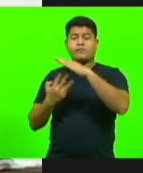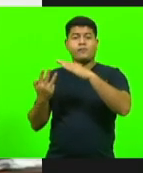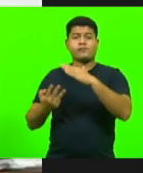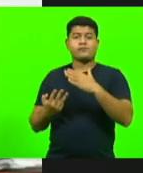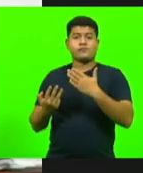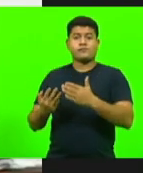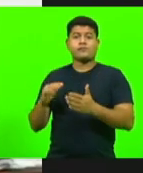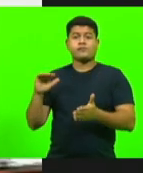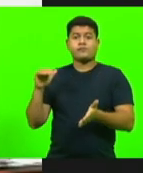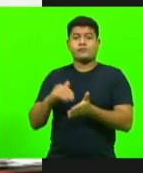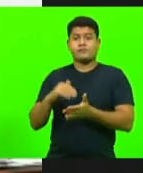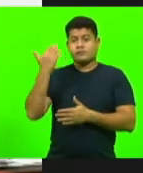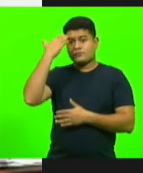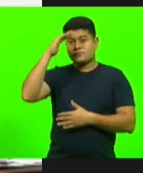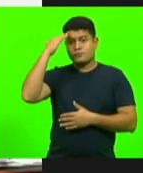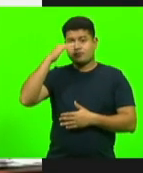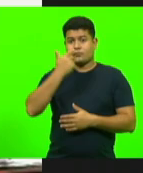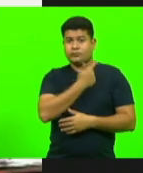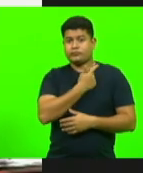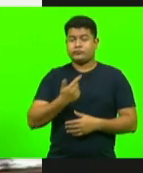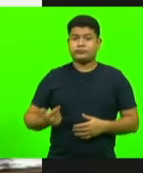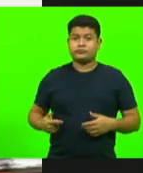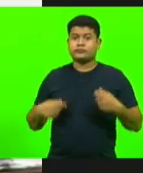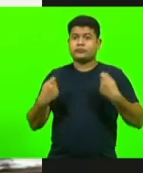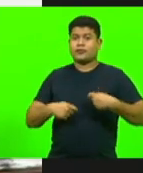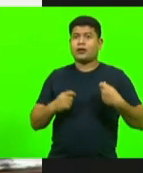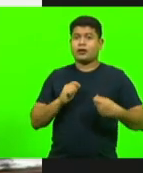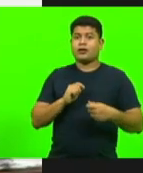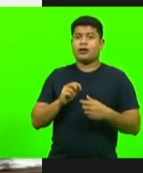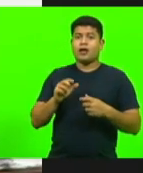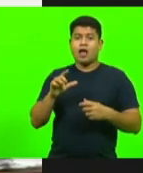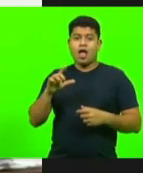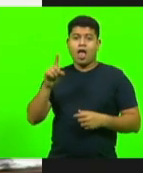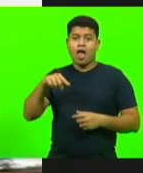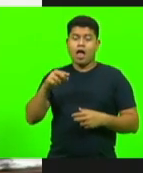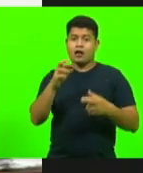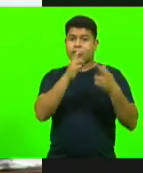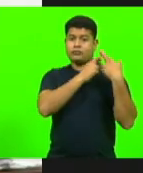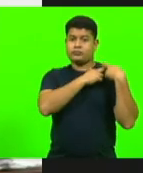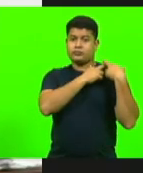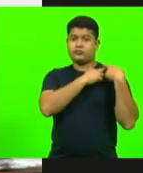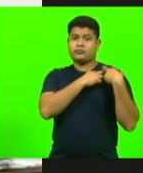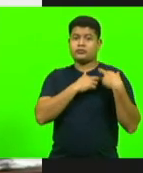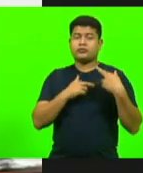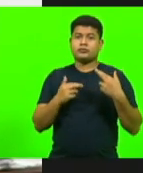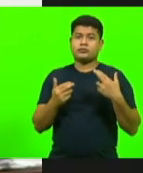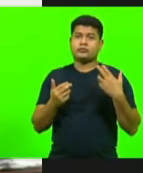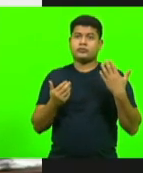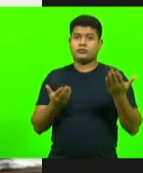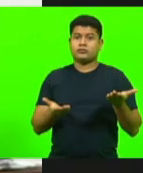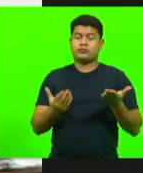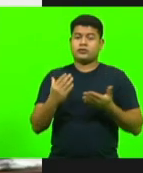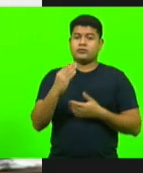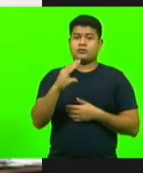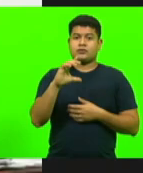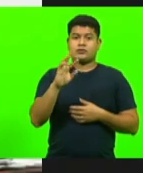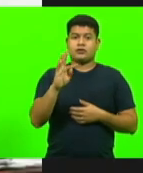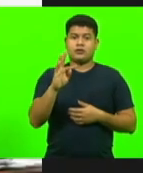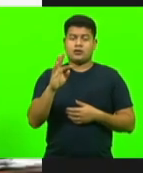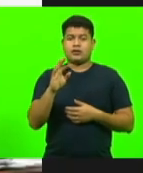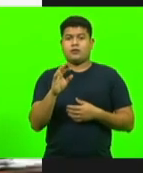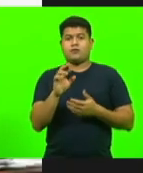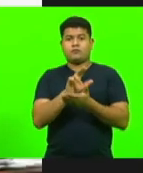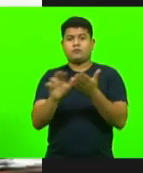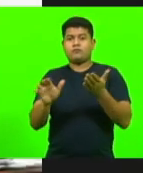então tinha seu compreensão de que o estado deveria subsidiariamente responsabilizar pelas encargos trabalhistas desses